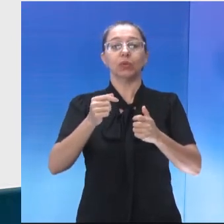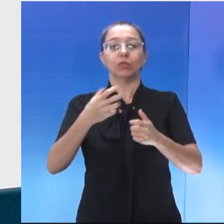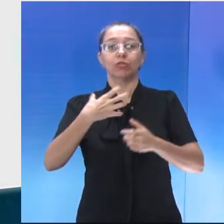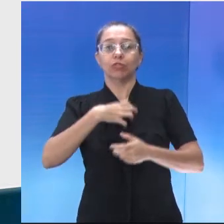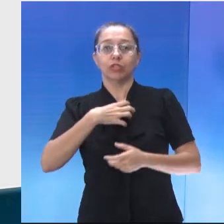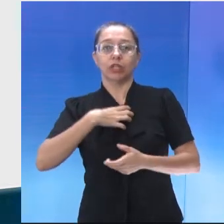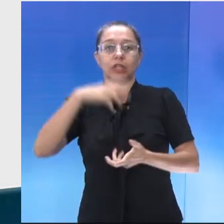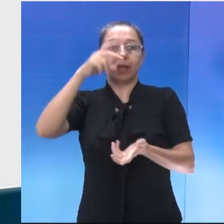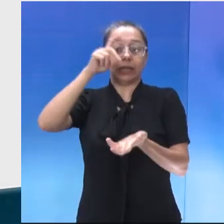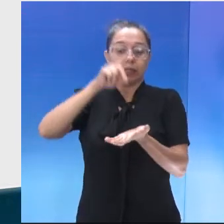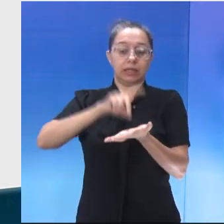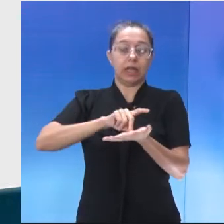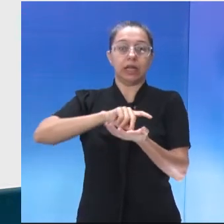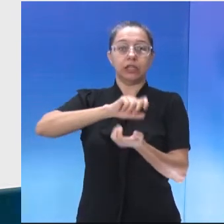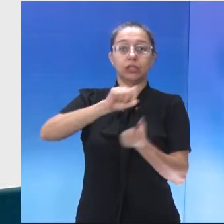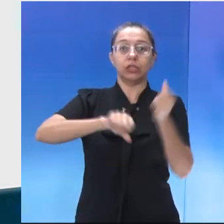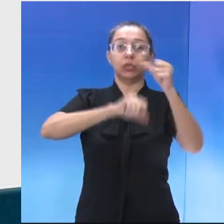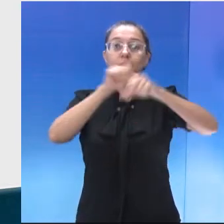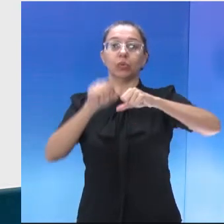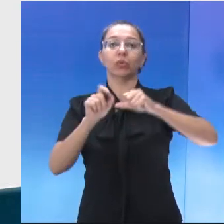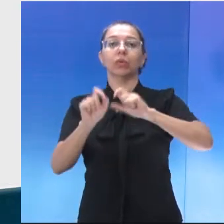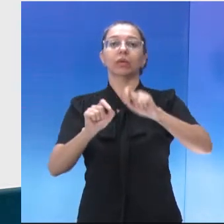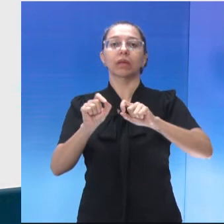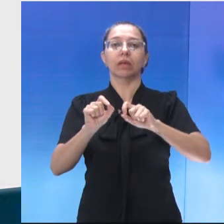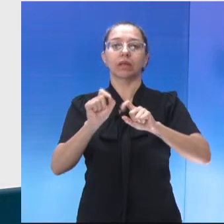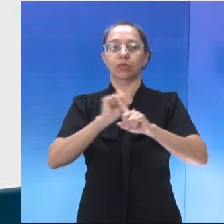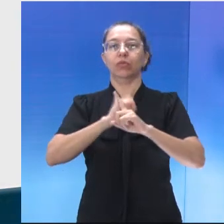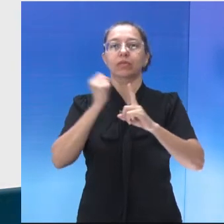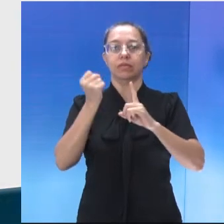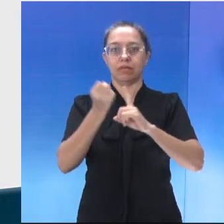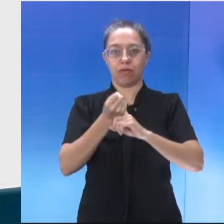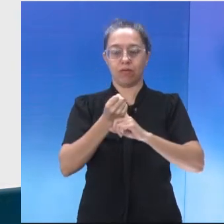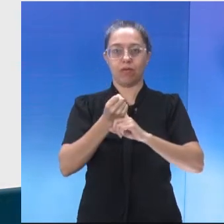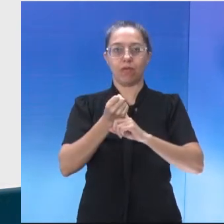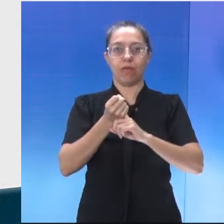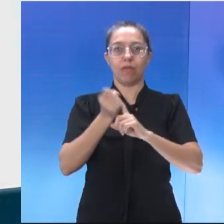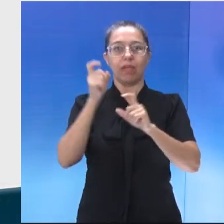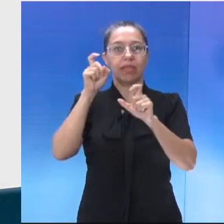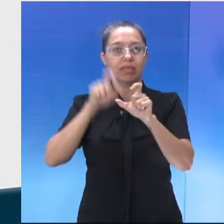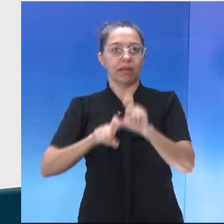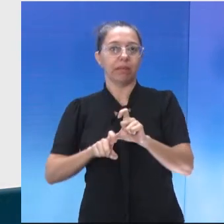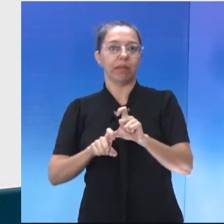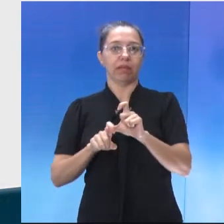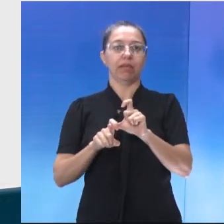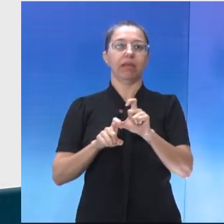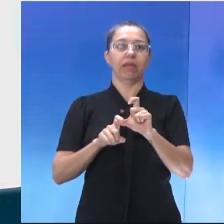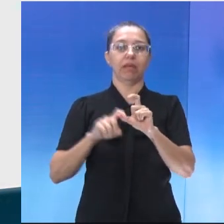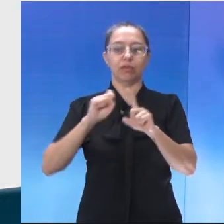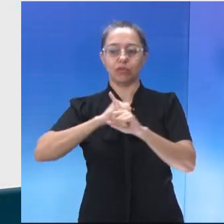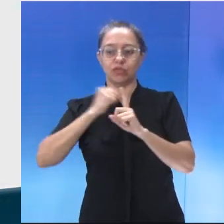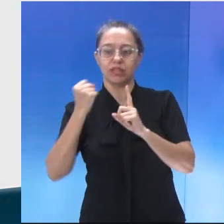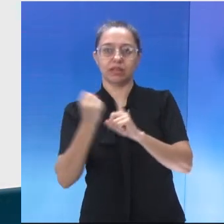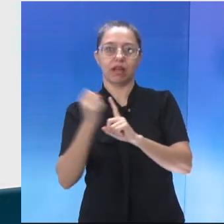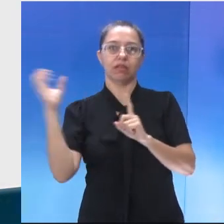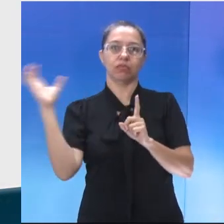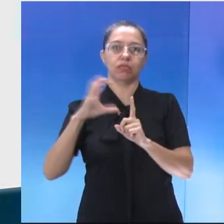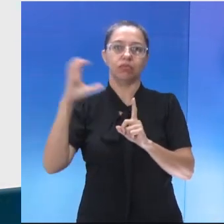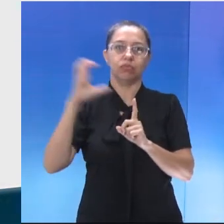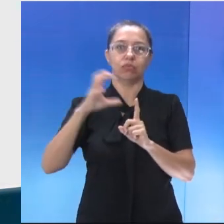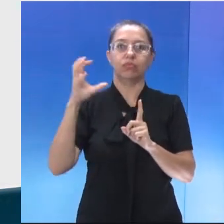individual tornou-se social, diretamente dependente da força social moldada por